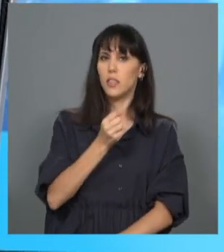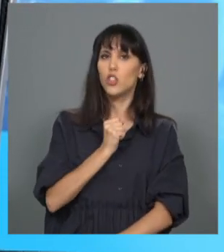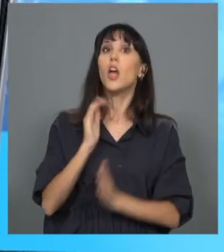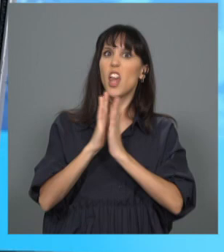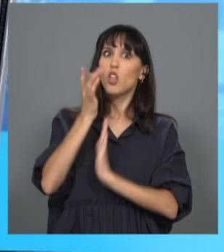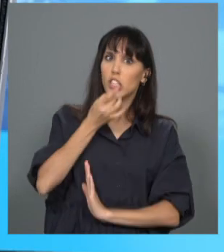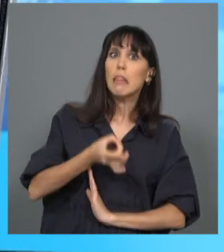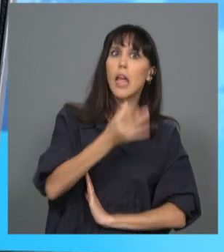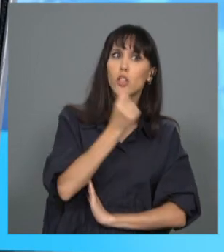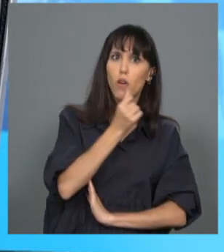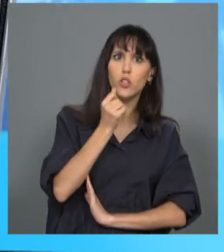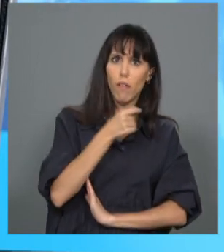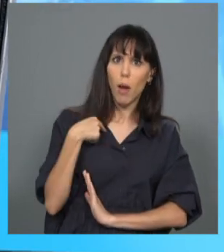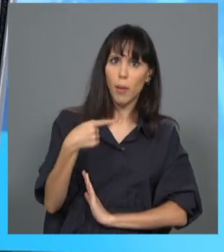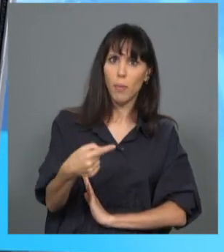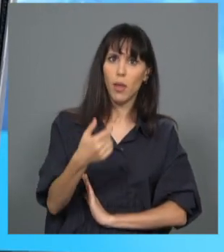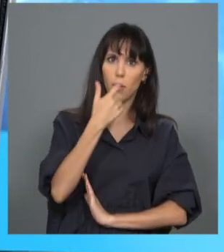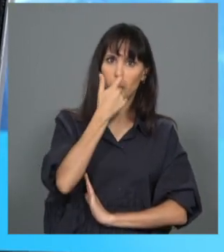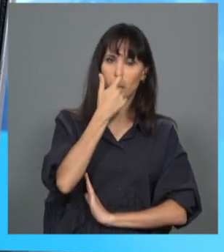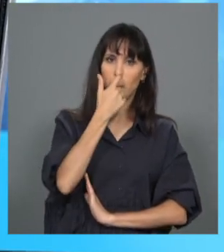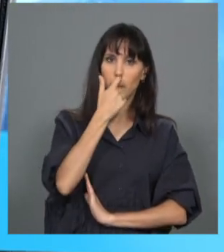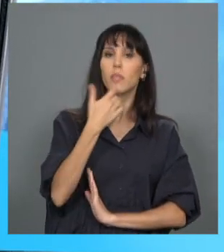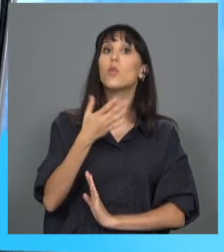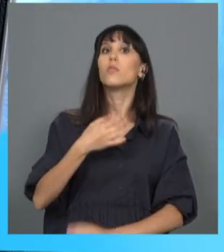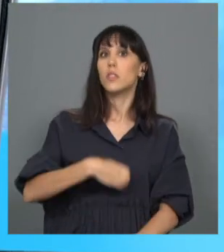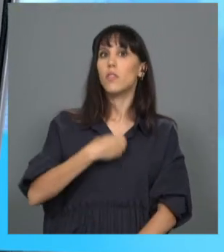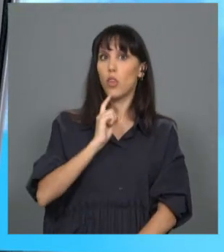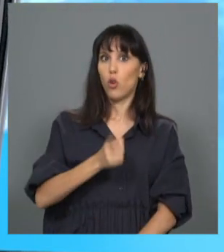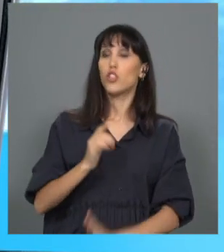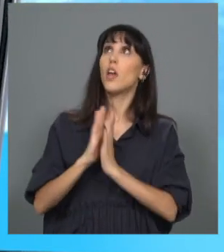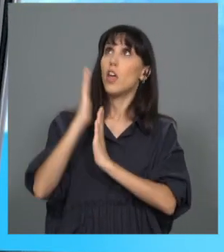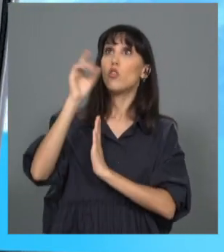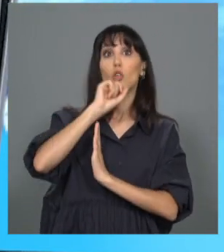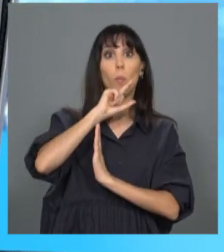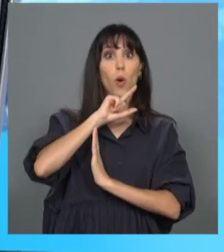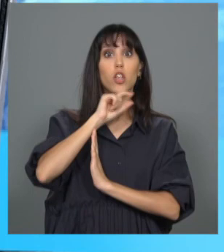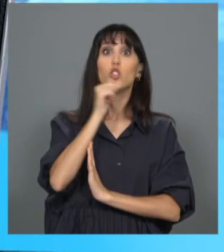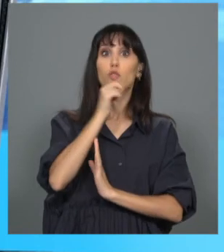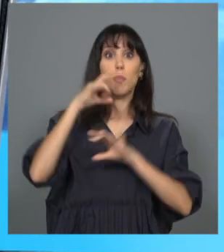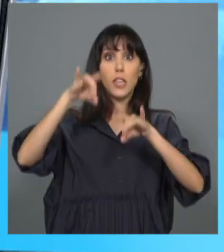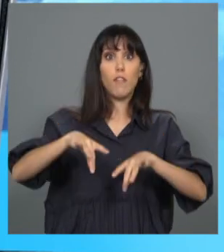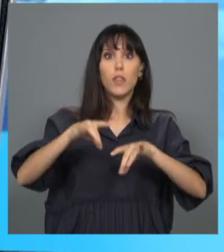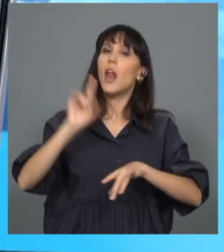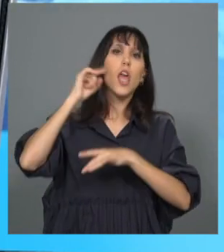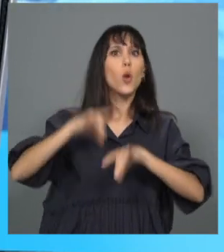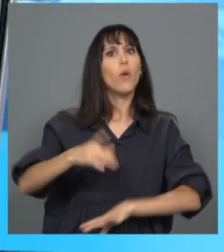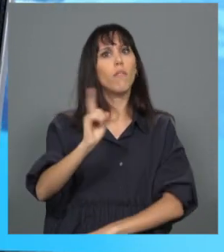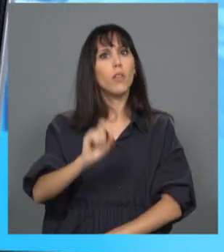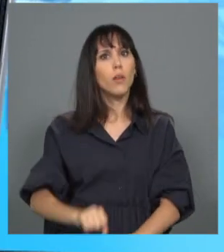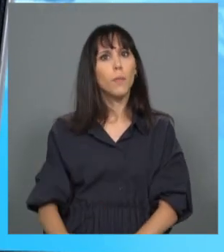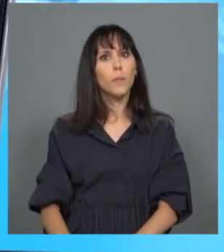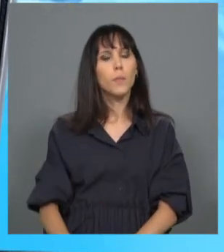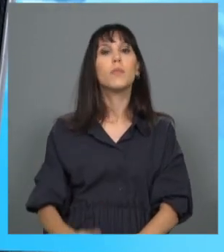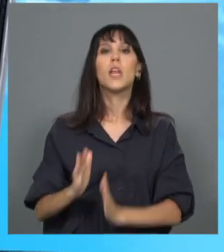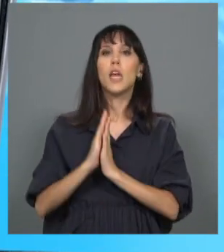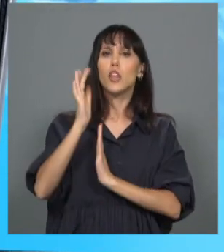permite o sofrimento, então estaríamos a significar que Ele poderia evitar o sofrimento e não o evita. Deus